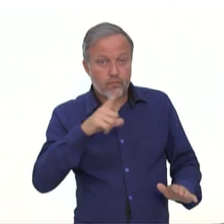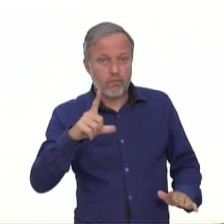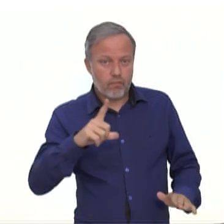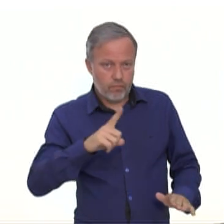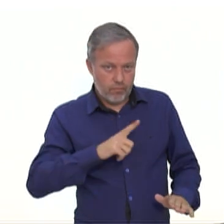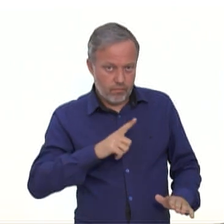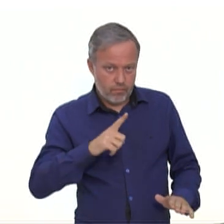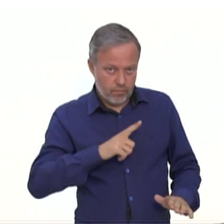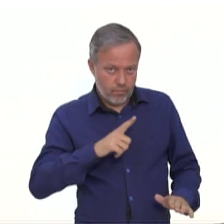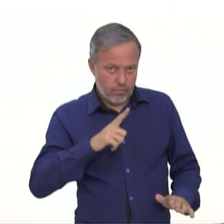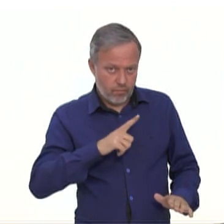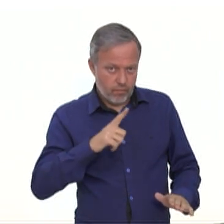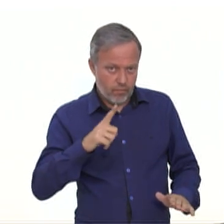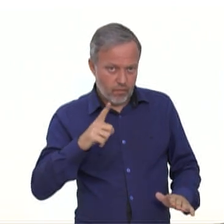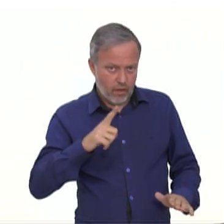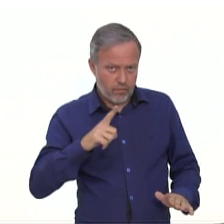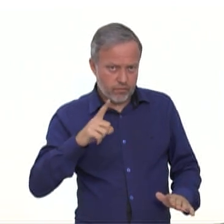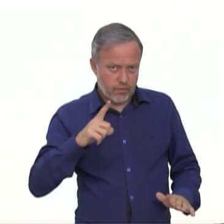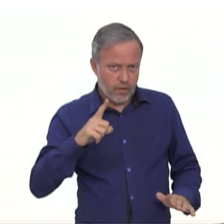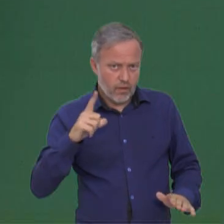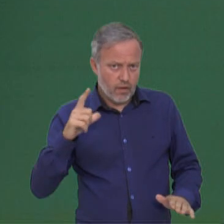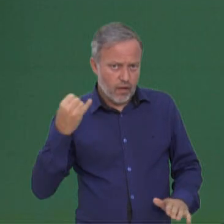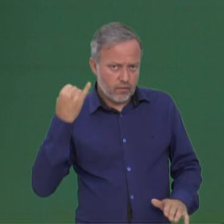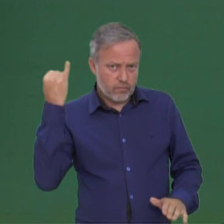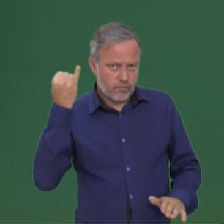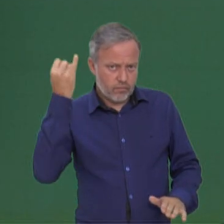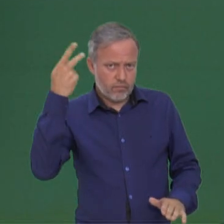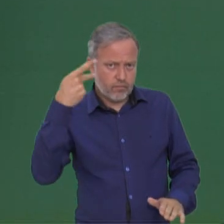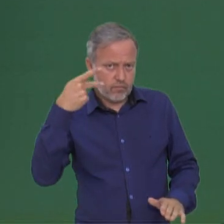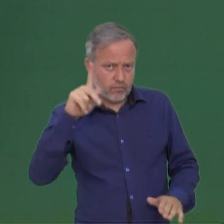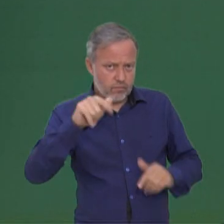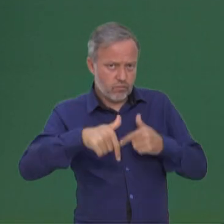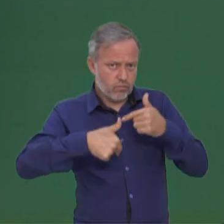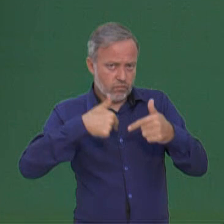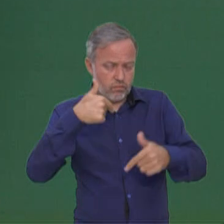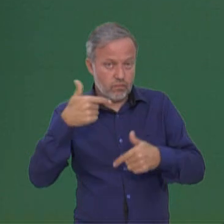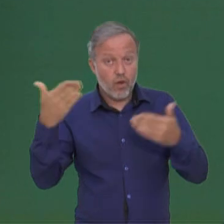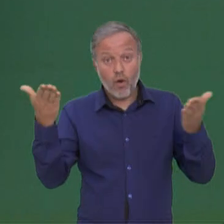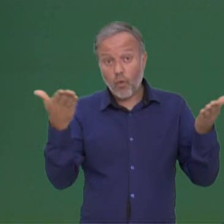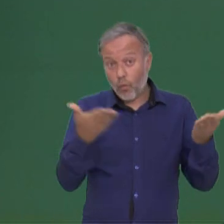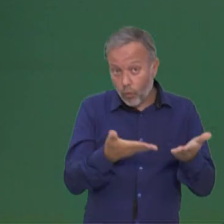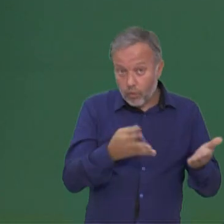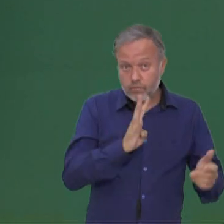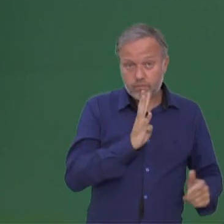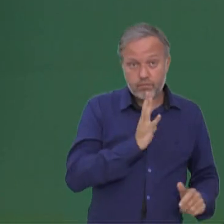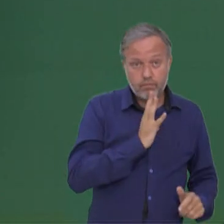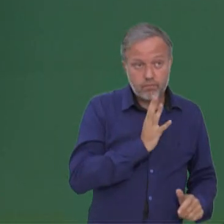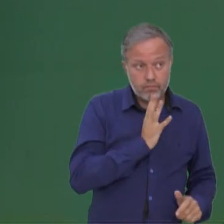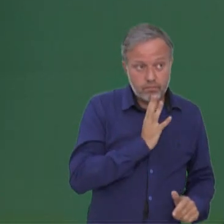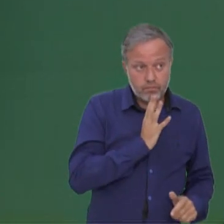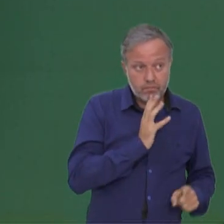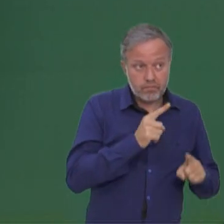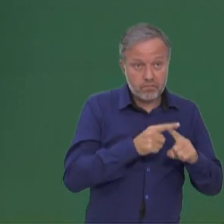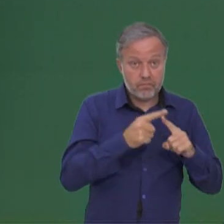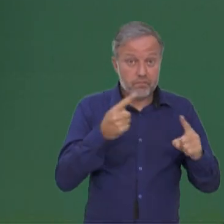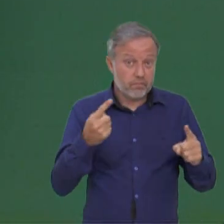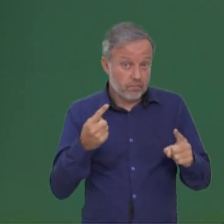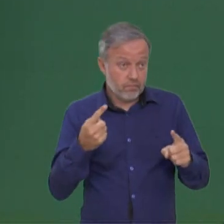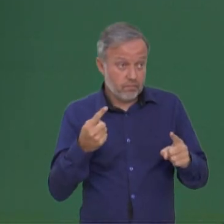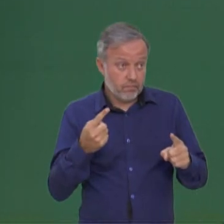sua carreira? Veja, hoje ele é conhecido, né?